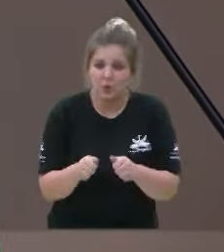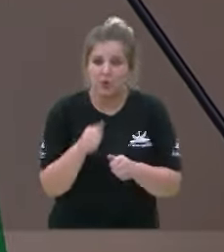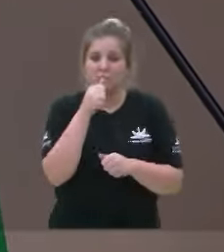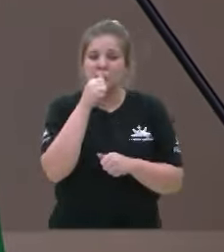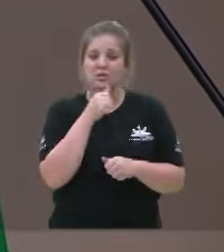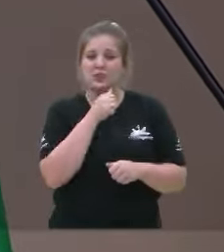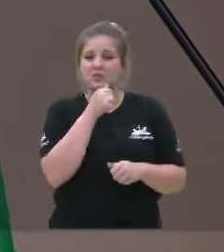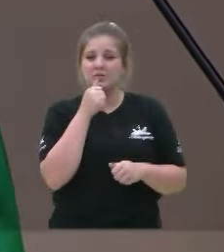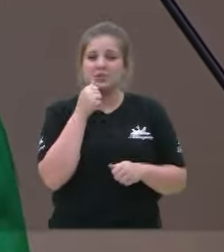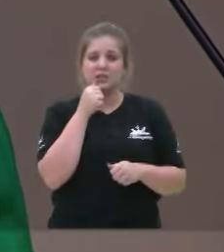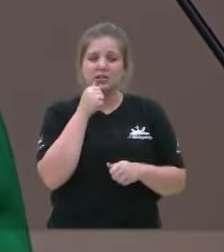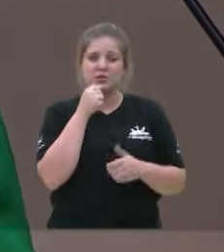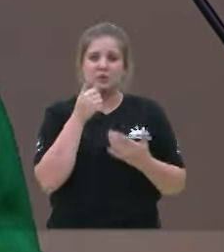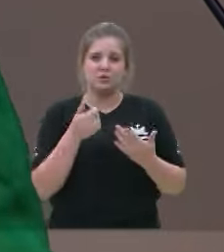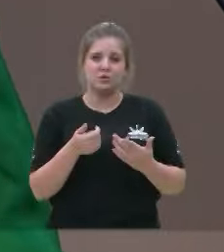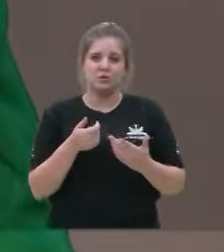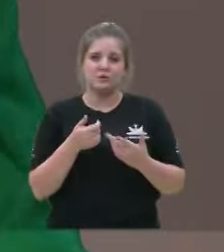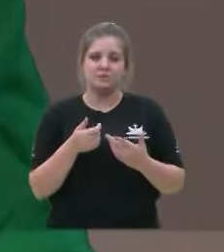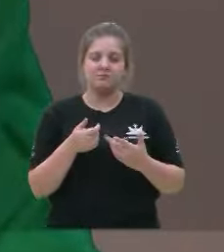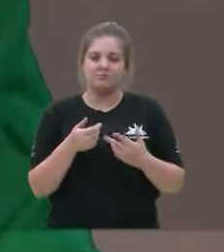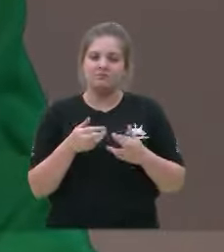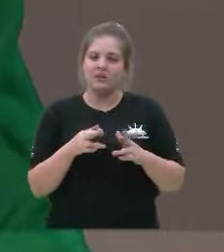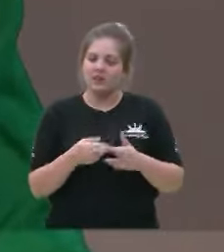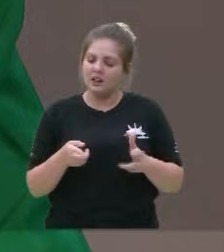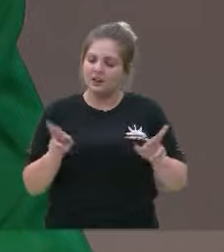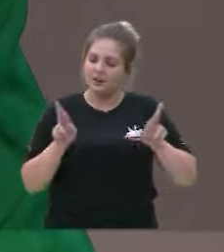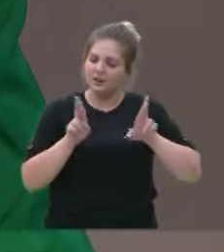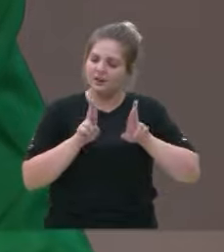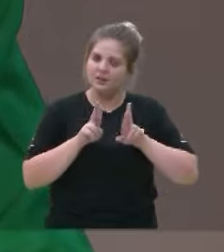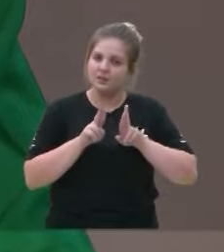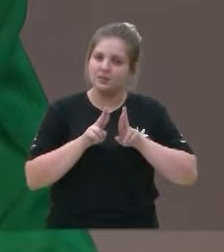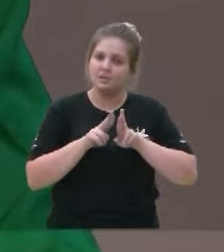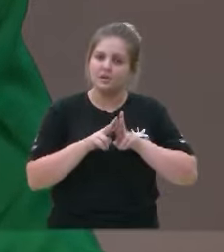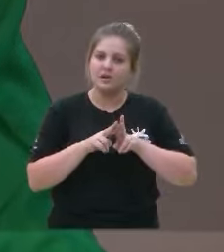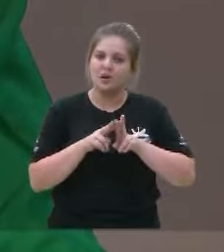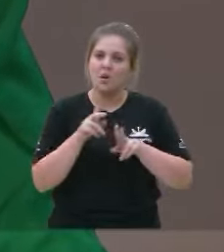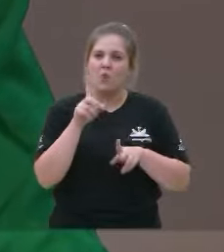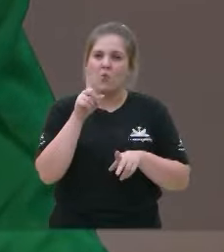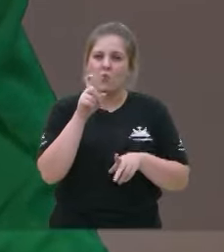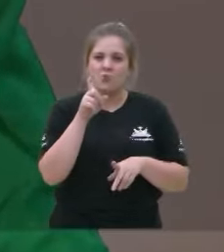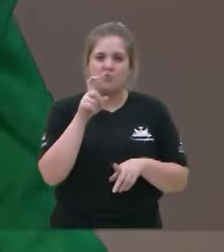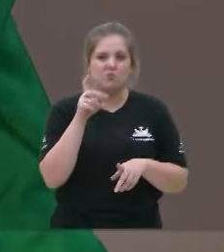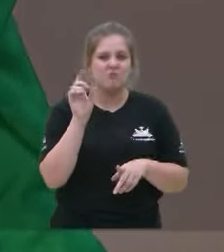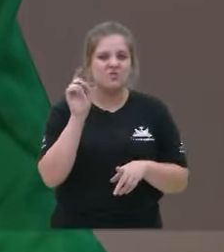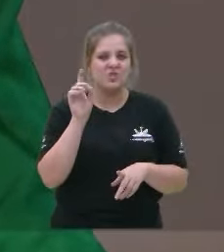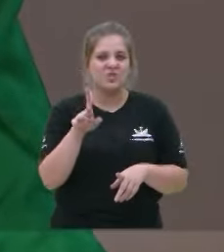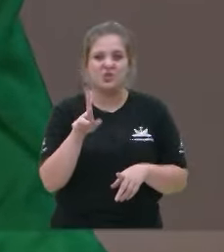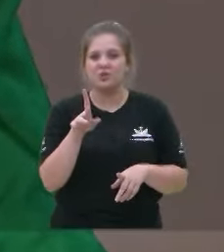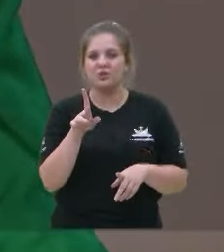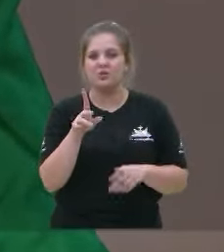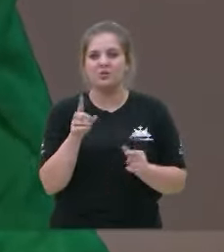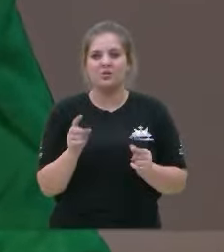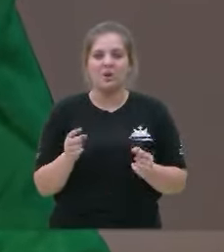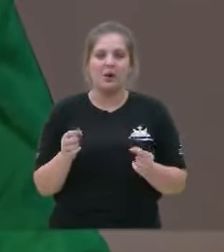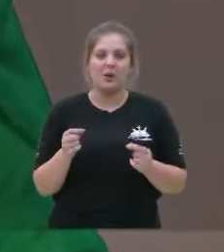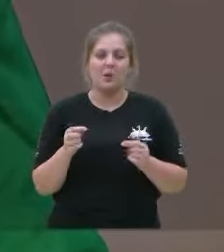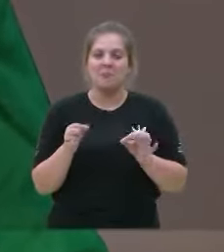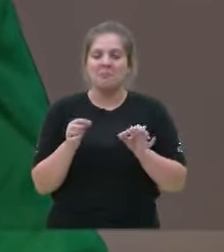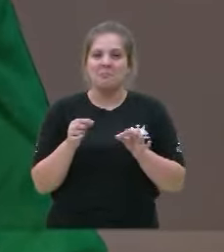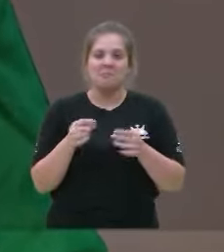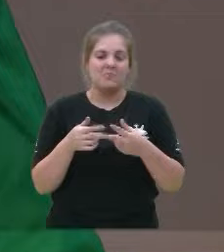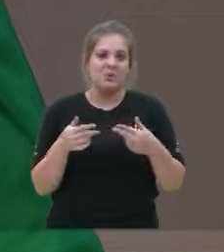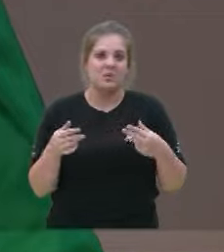uma cidade reunida para um único só objetivo a